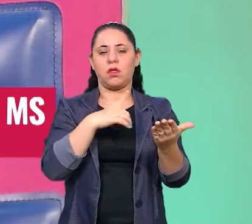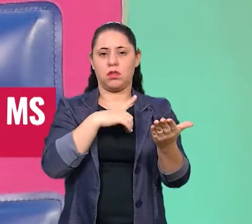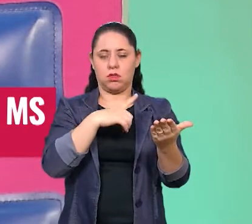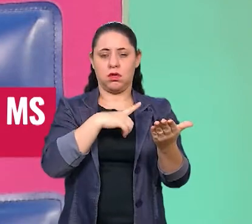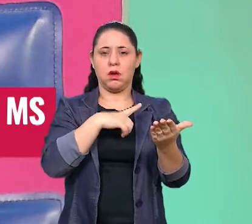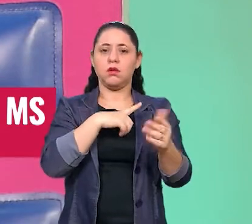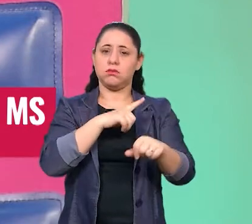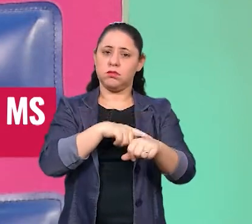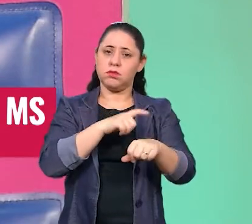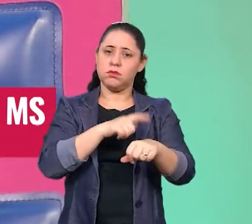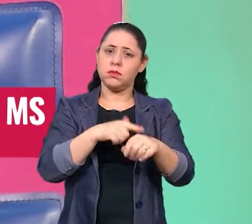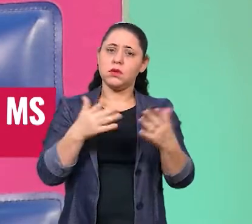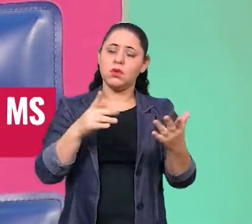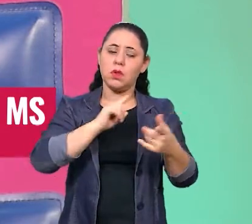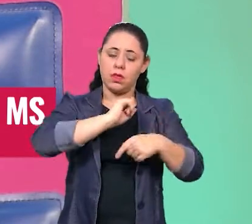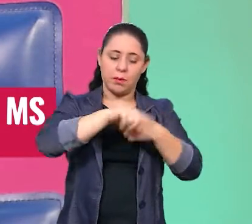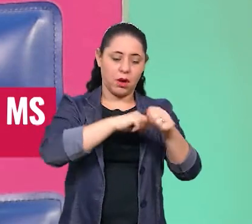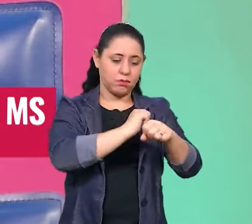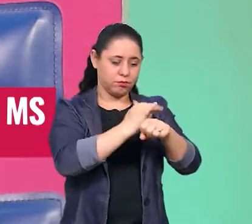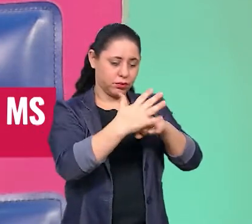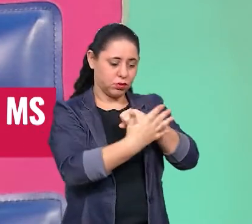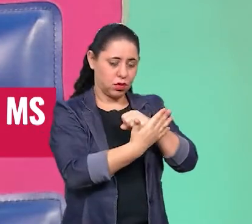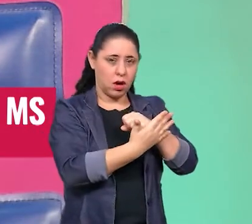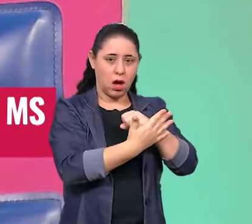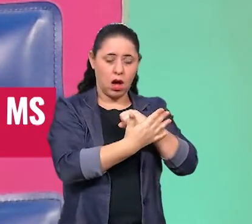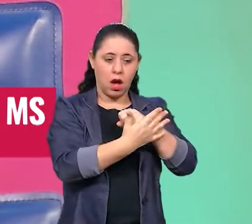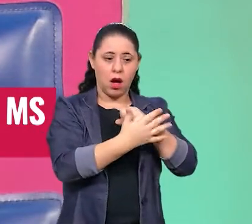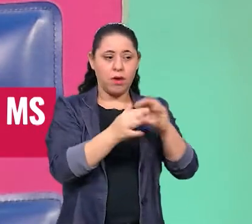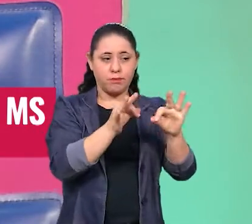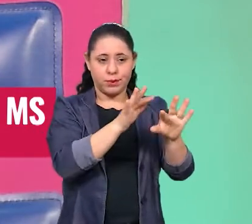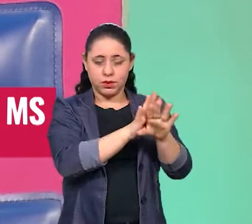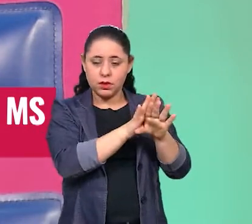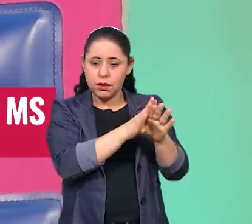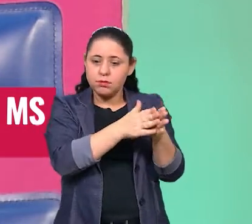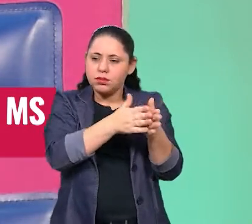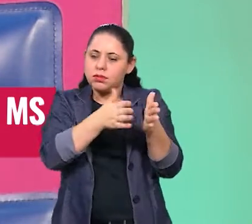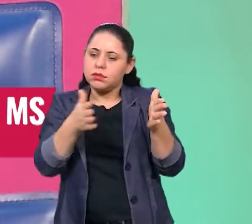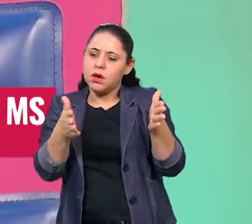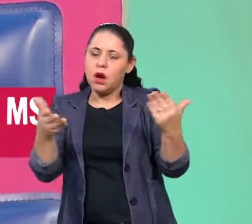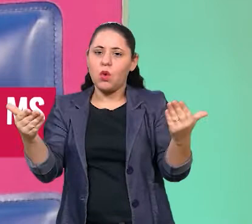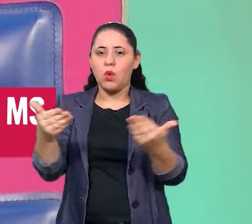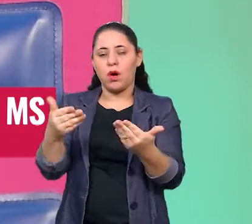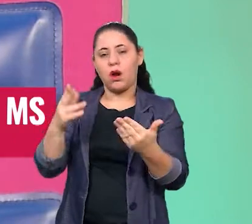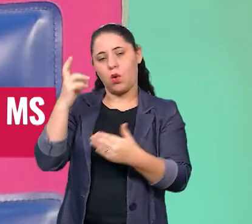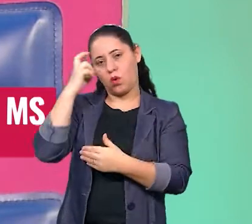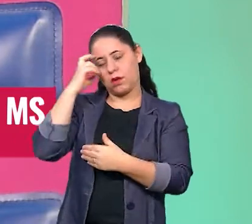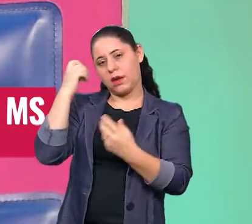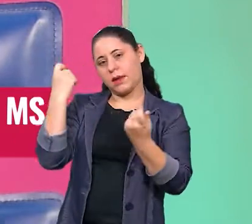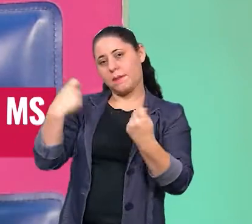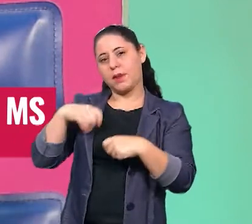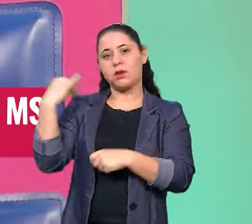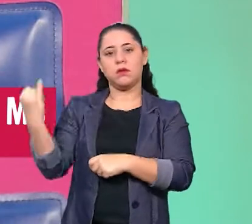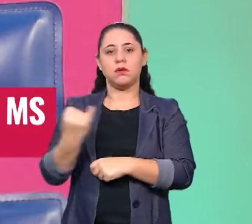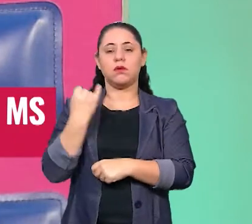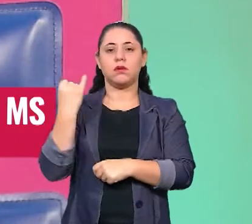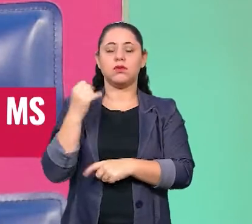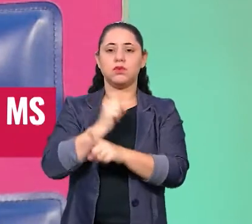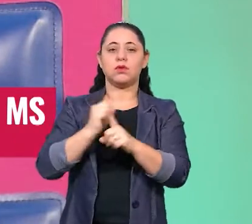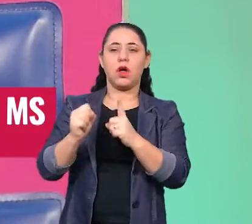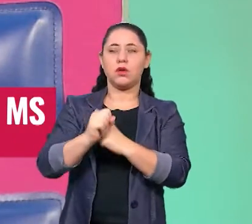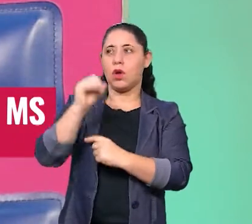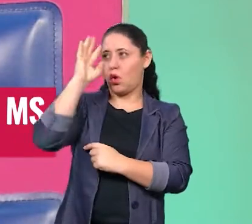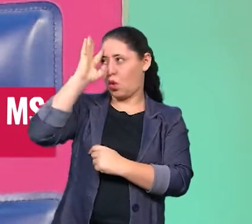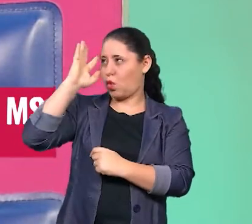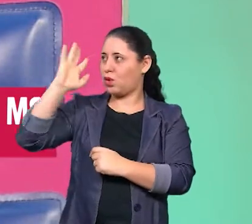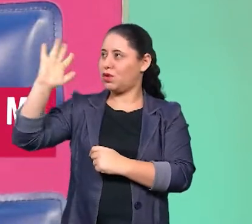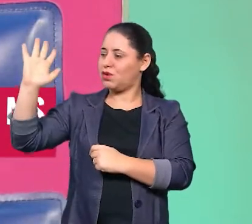estamos, passando agora, pós-Covid. Então, assim, a cultura é fundamental para que a sociedade